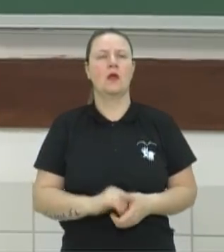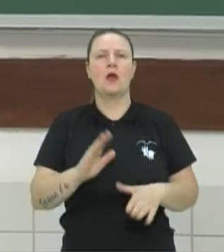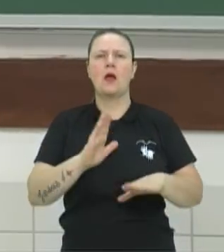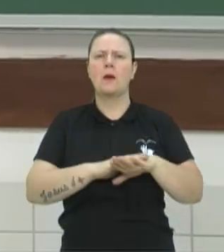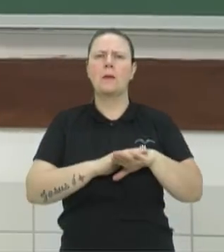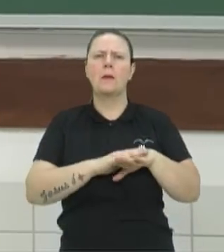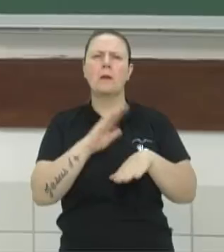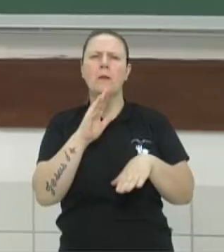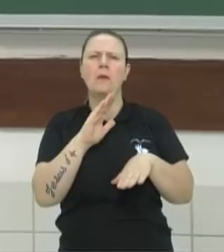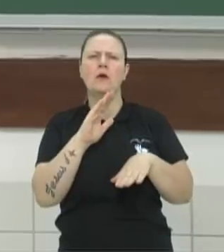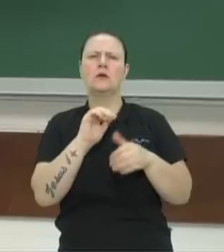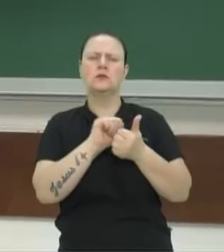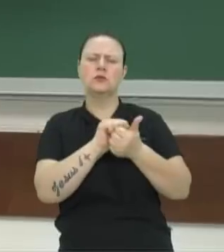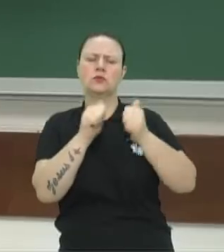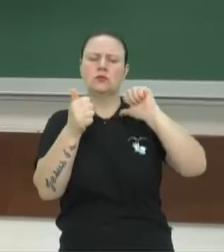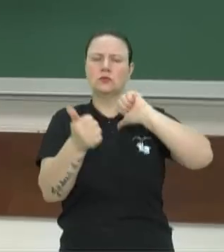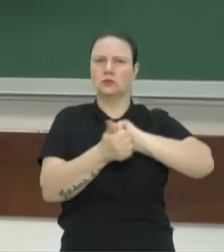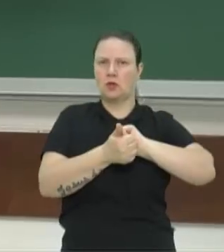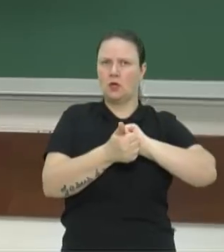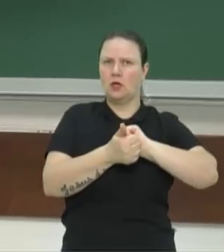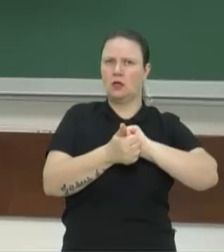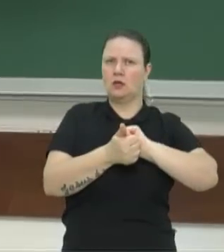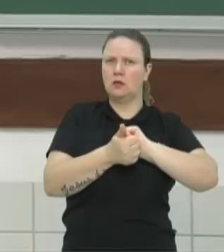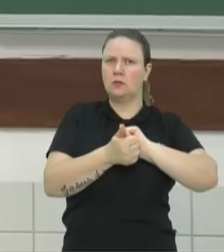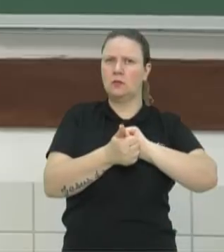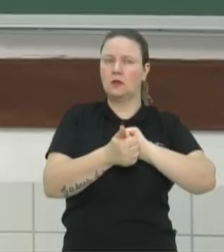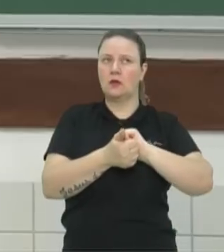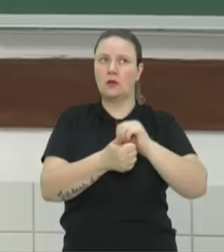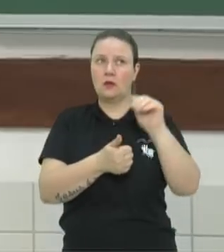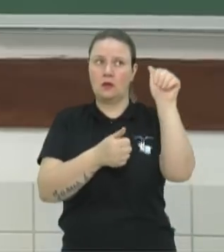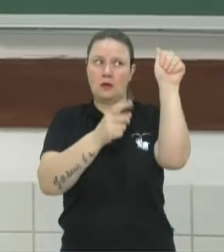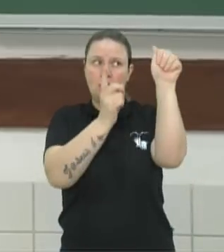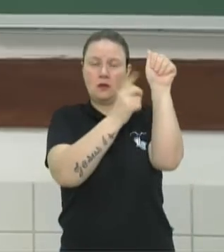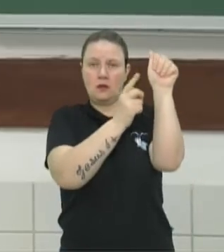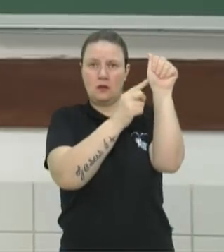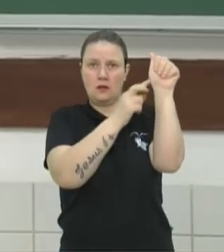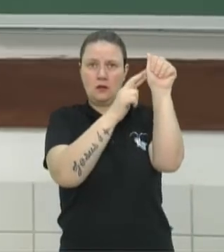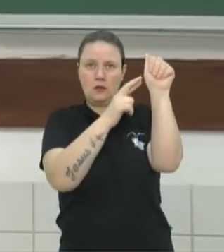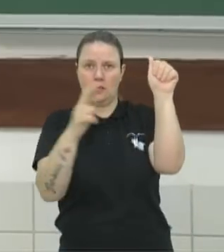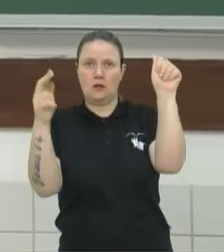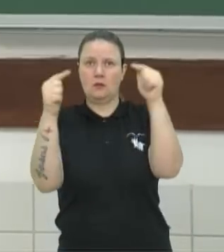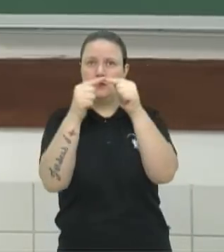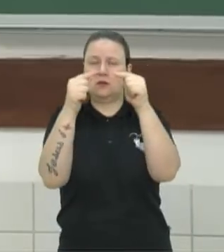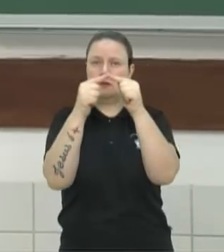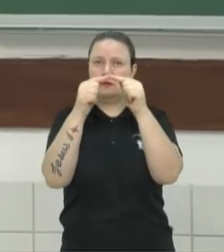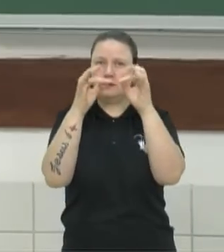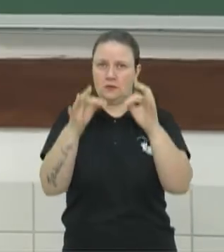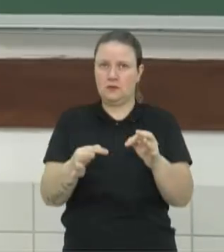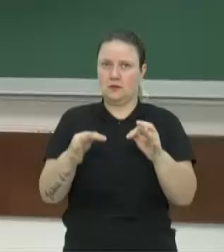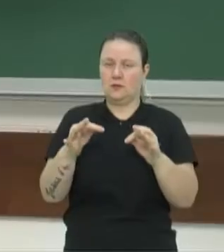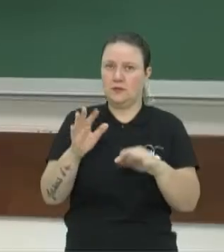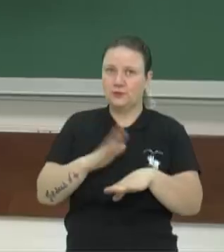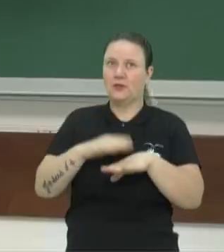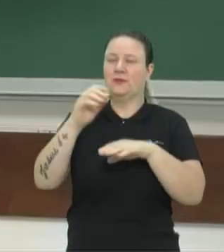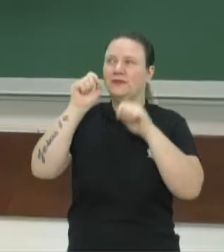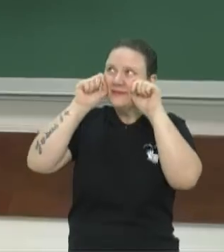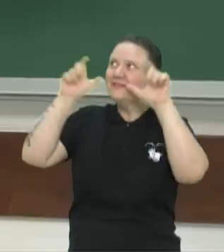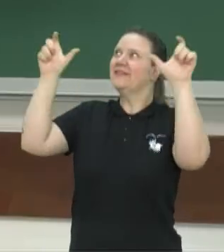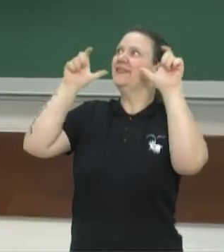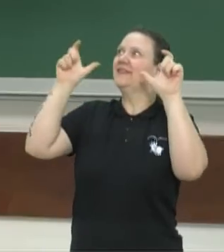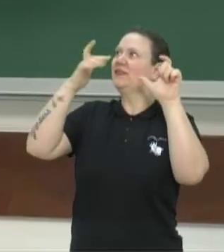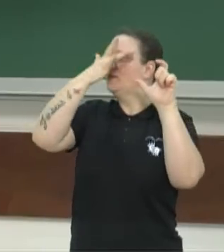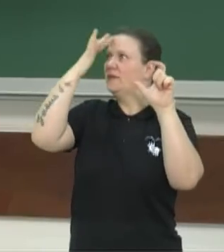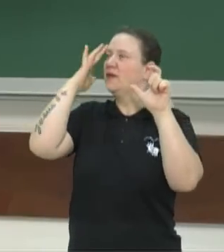encaixa nessa perspectiva que a gente está vendo é a letra A para chamar a atenção do leitor. Então, eu